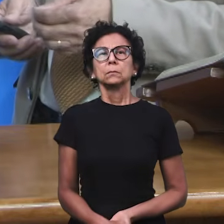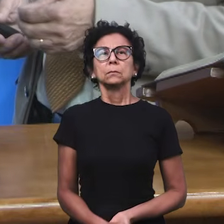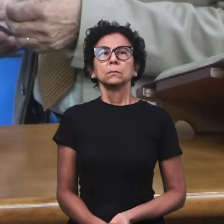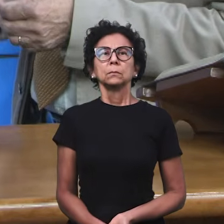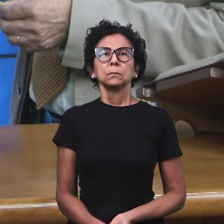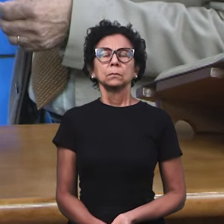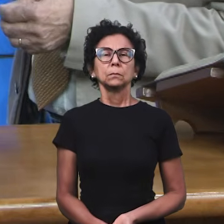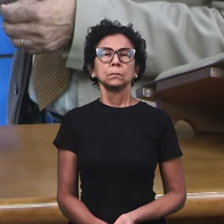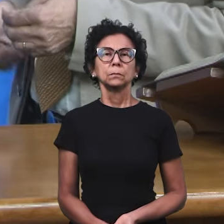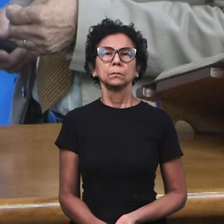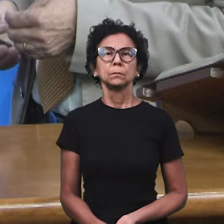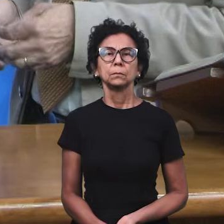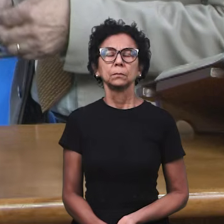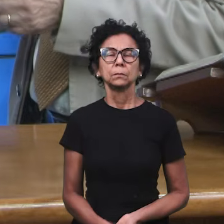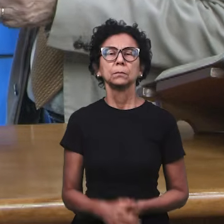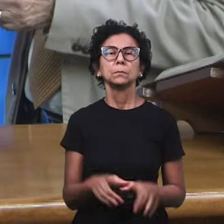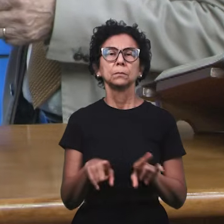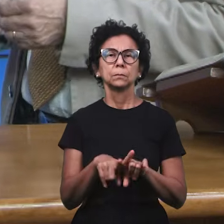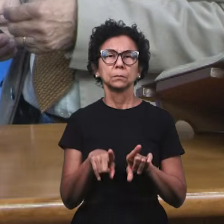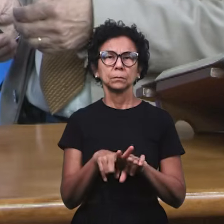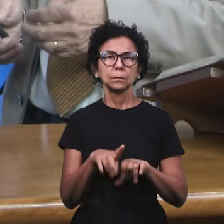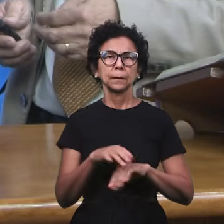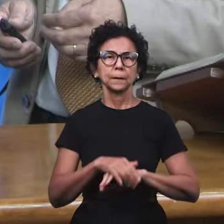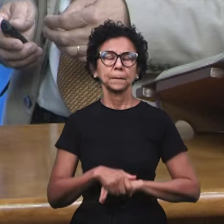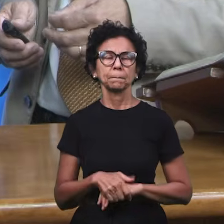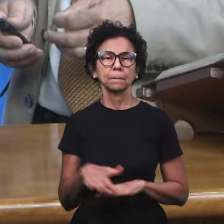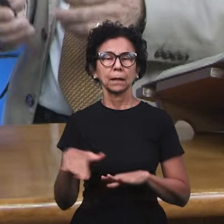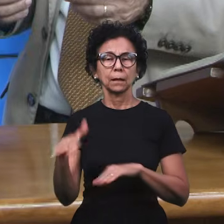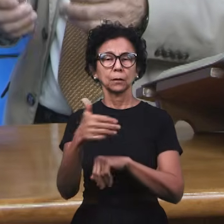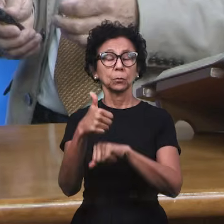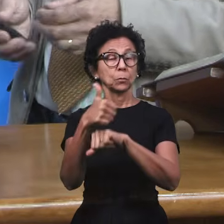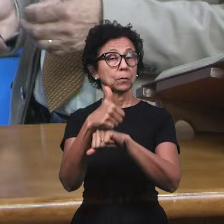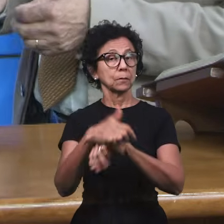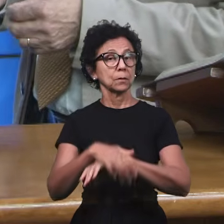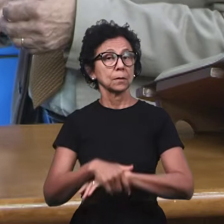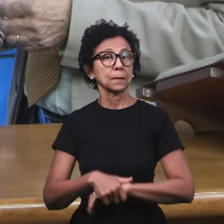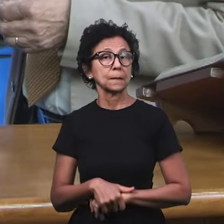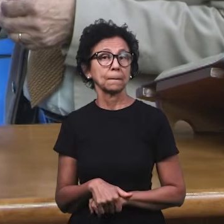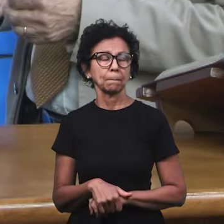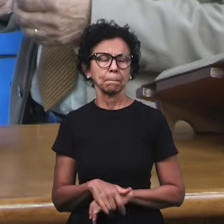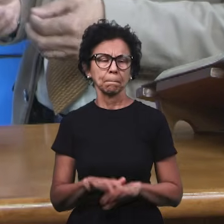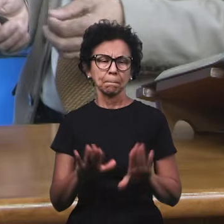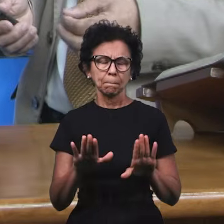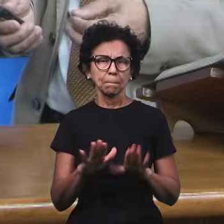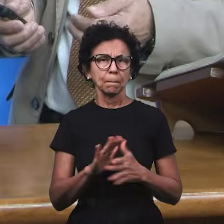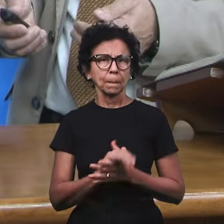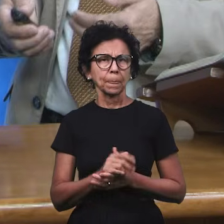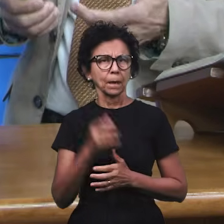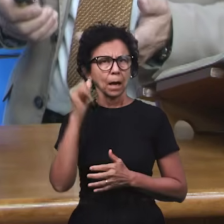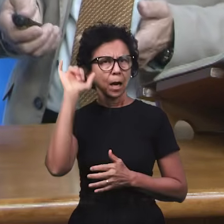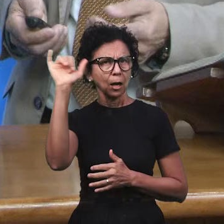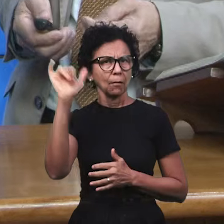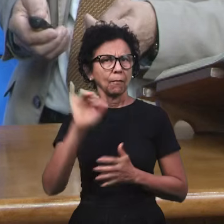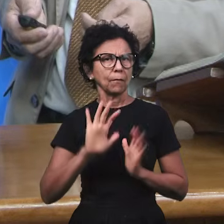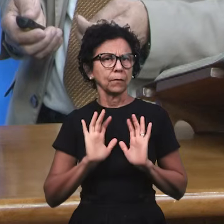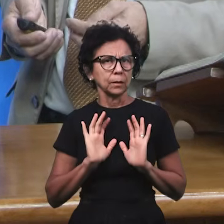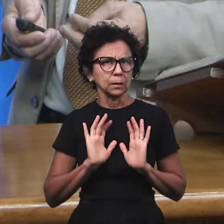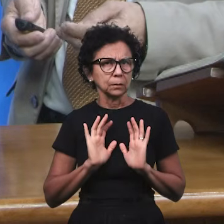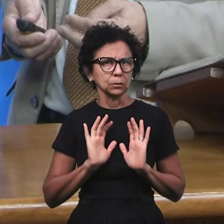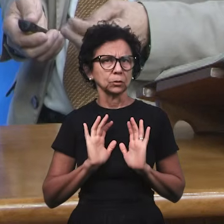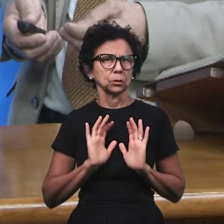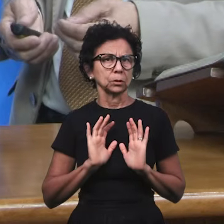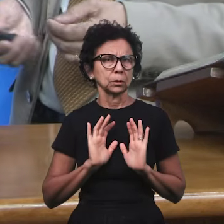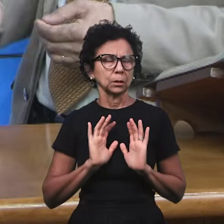outro ponto sobre postura profissional é a discrição. Evite exposição excessiva da sua vida